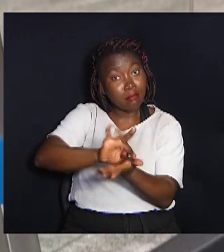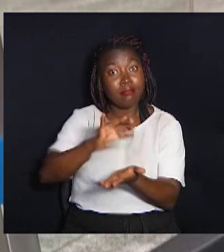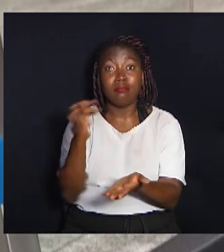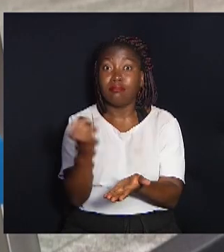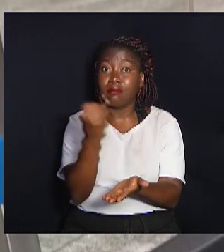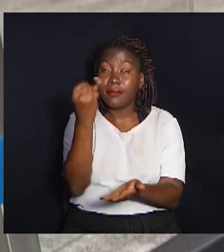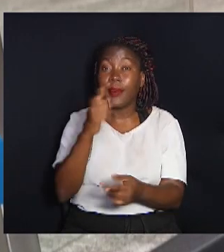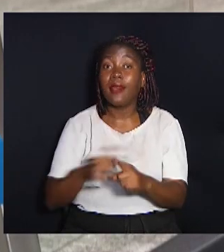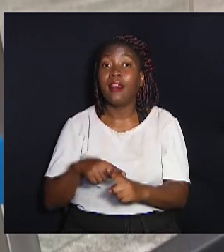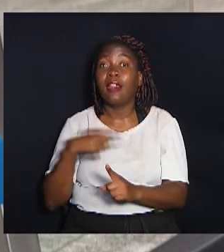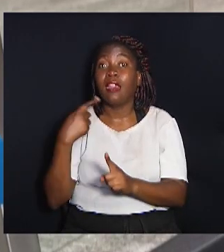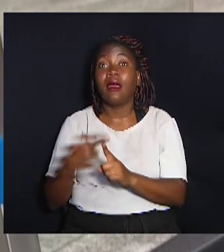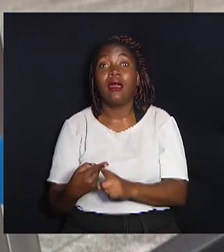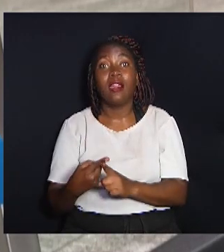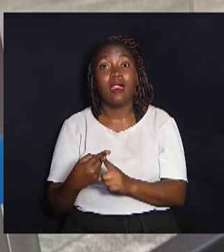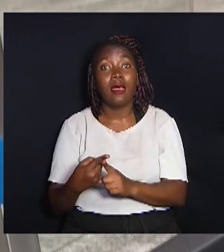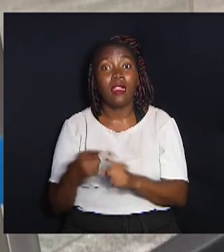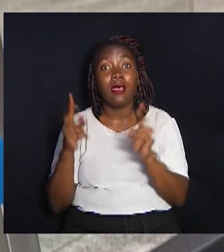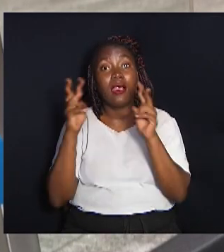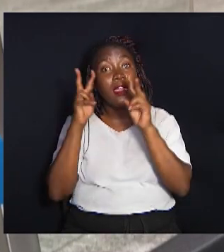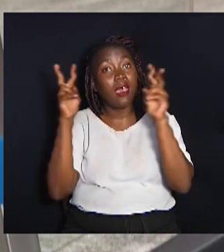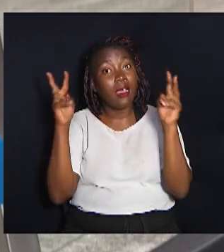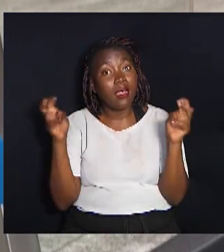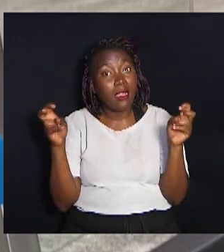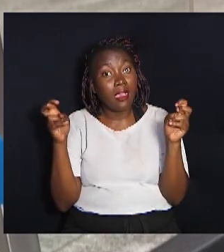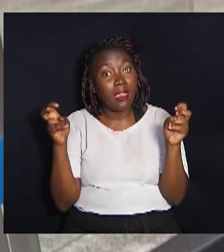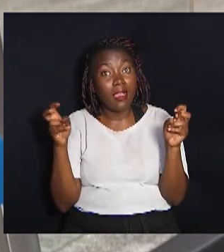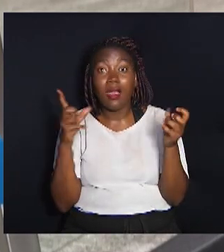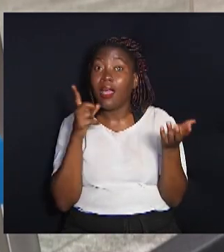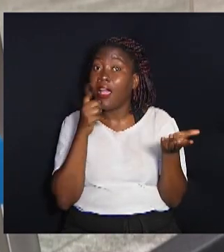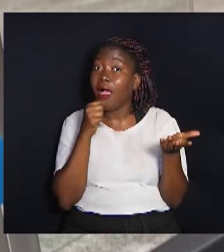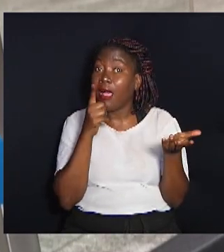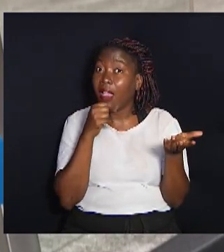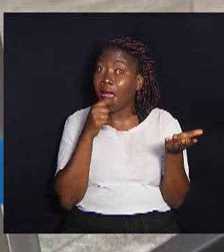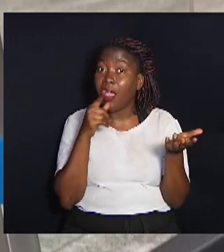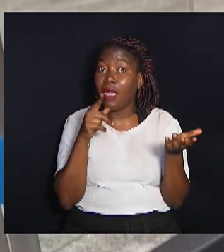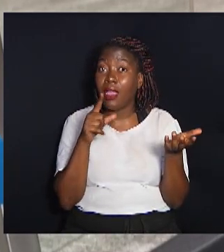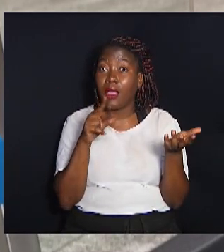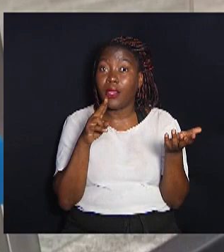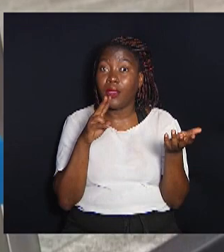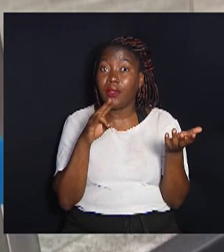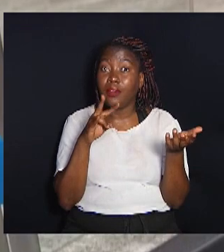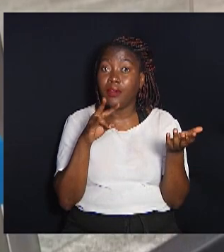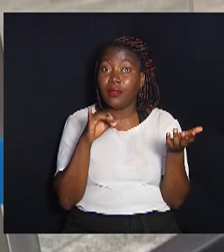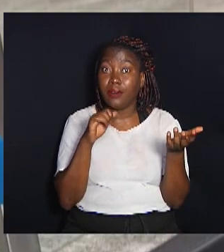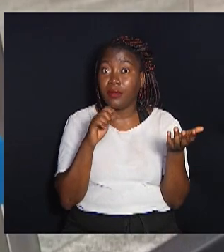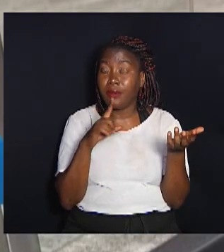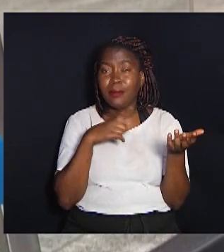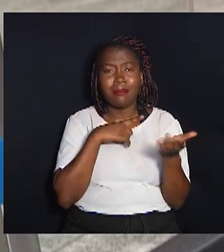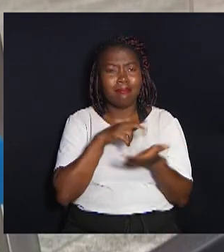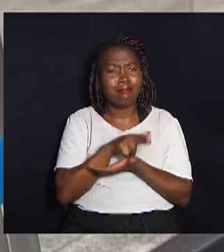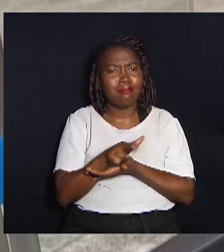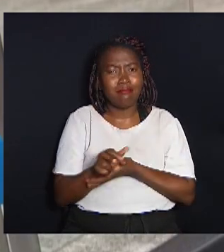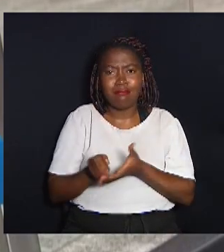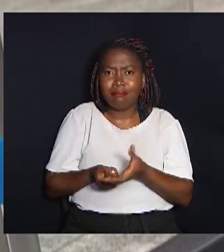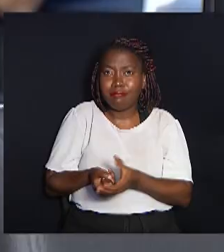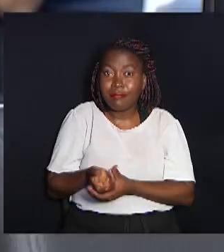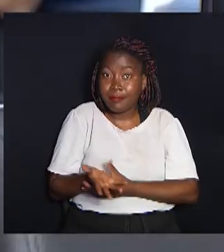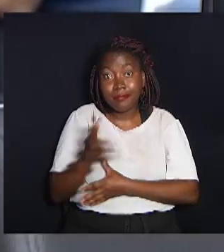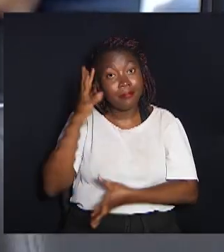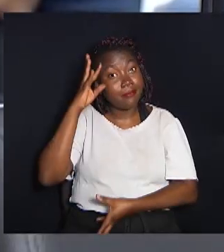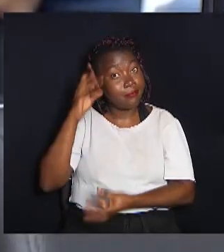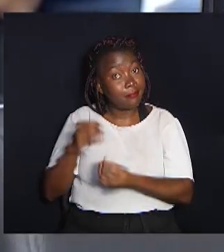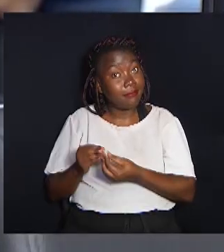além disso, também a questão da água pluvial, porque tem muitas passagens de água que é preciso ser levado em